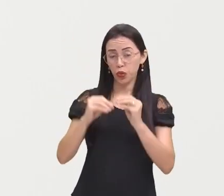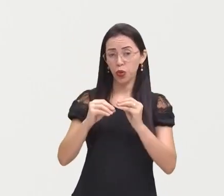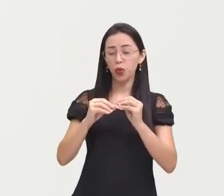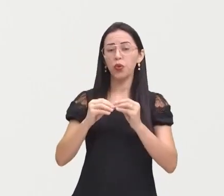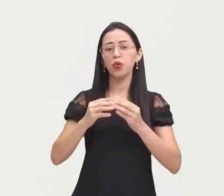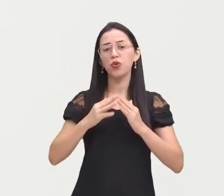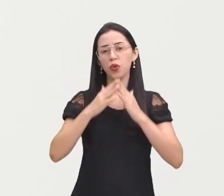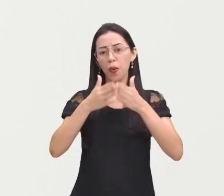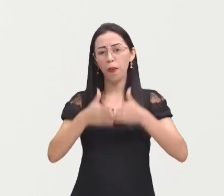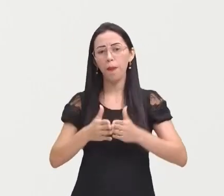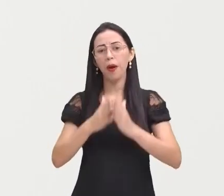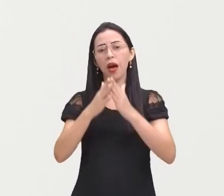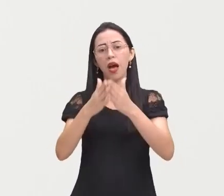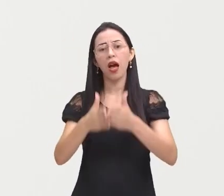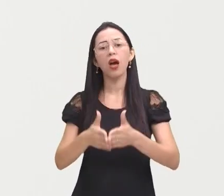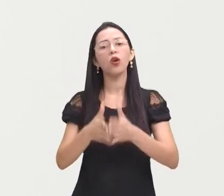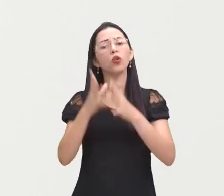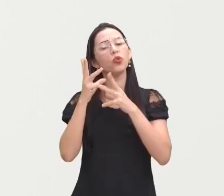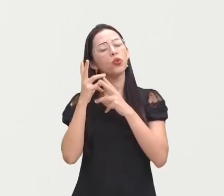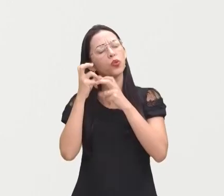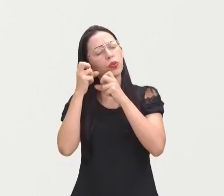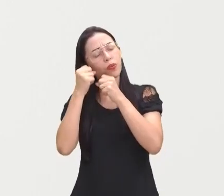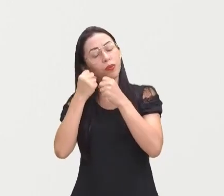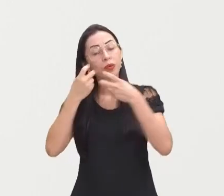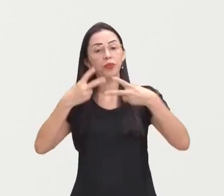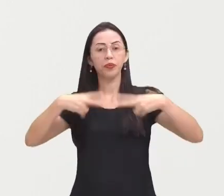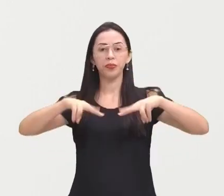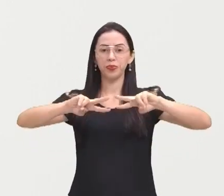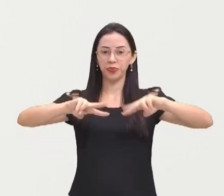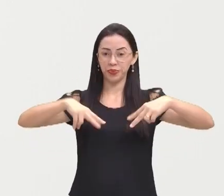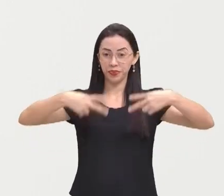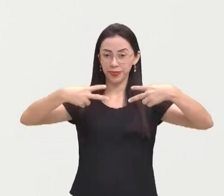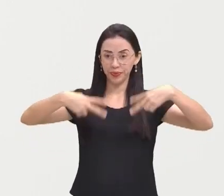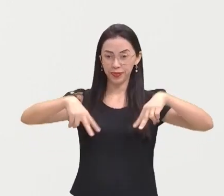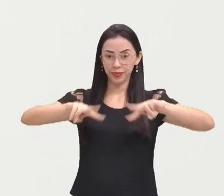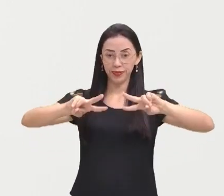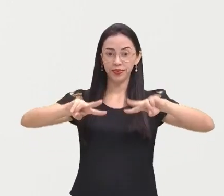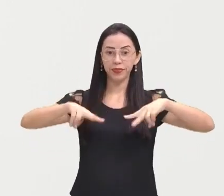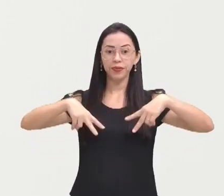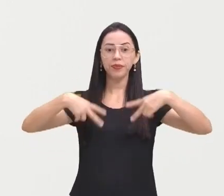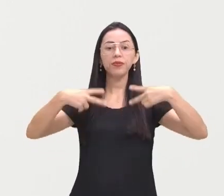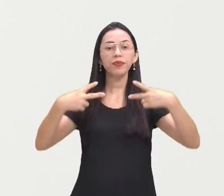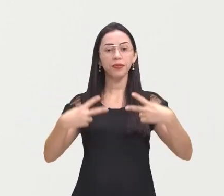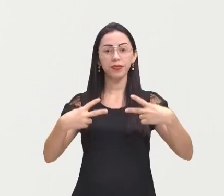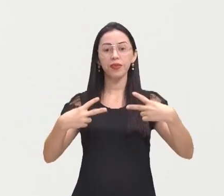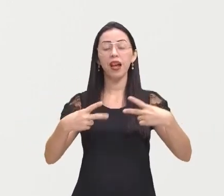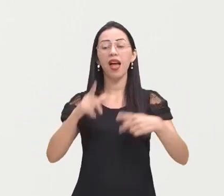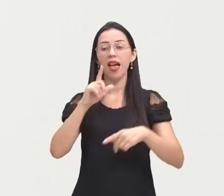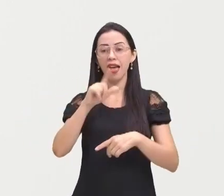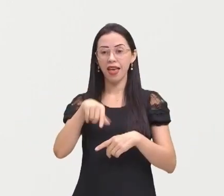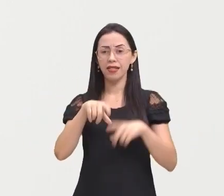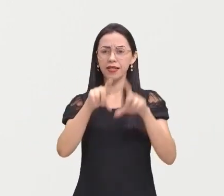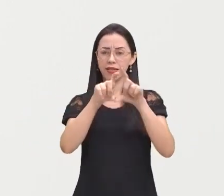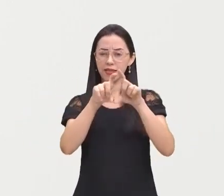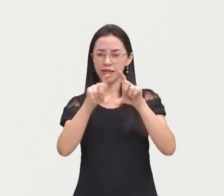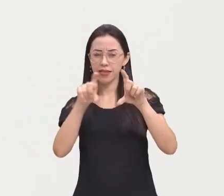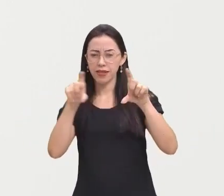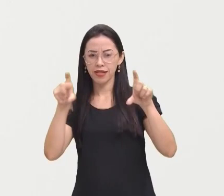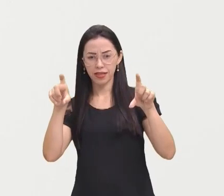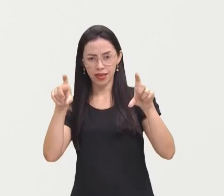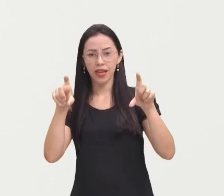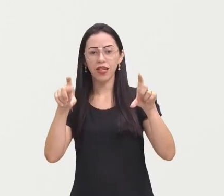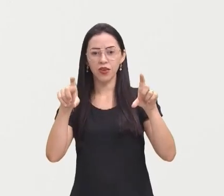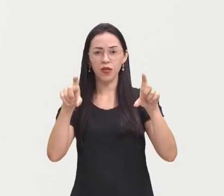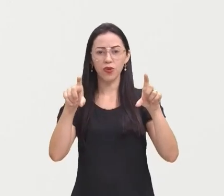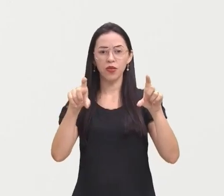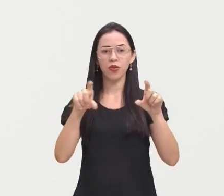todos pendurados em redes na varanda. Fragmento textual retirado da